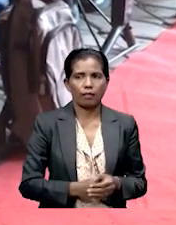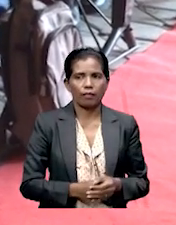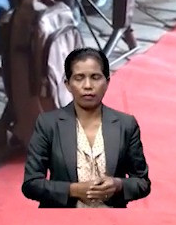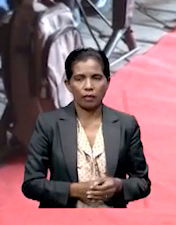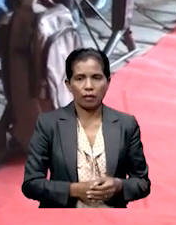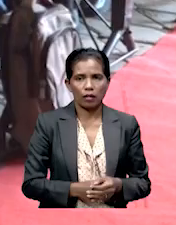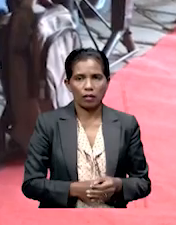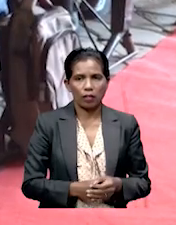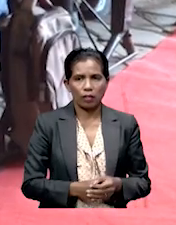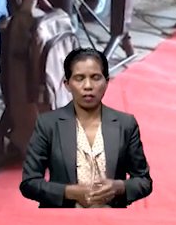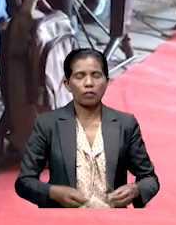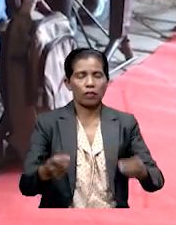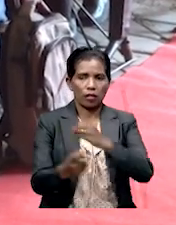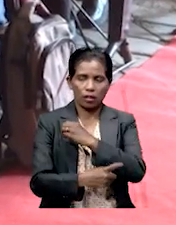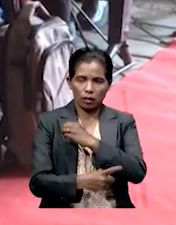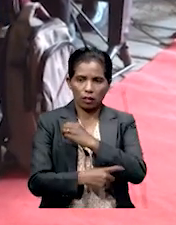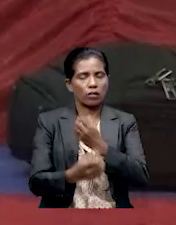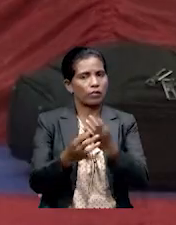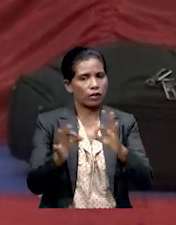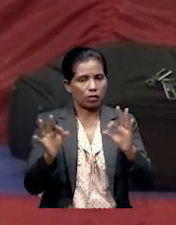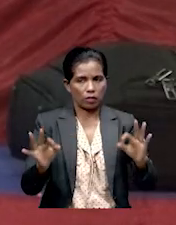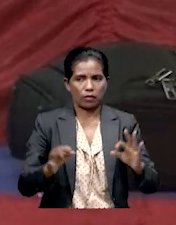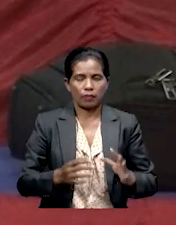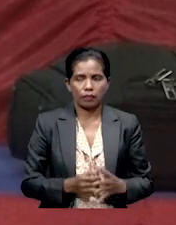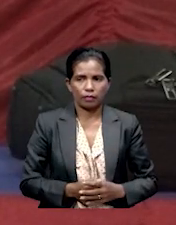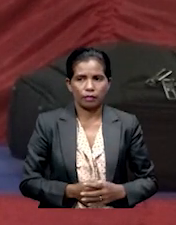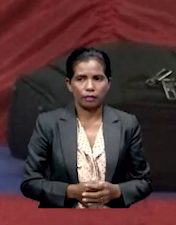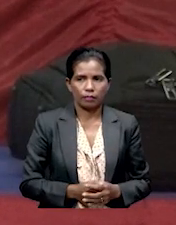de inclusão. Vai cumprir